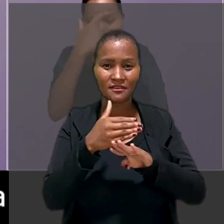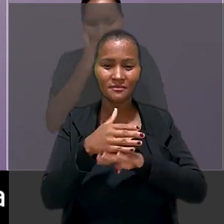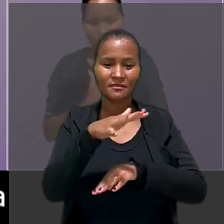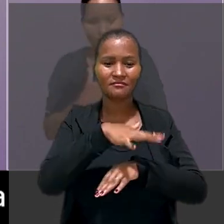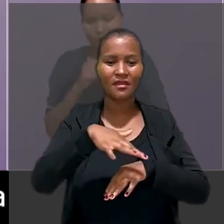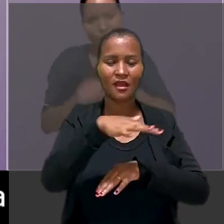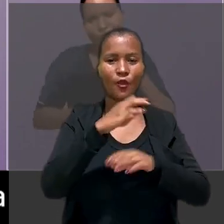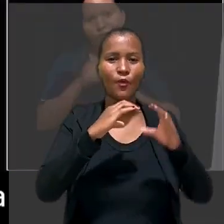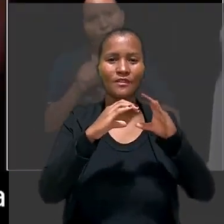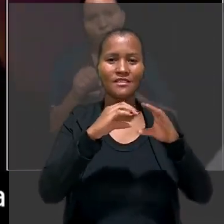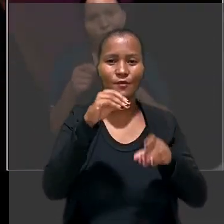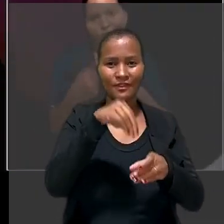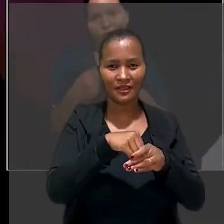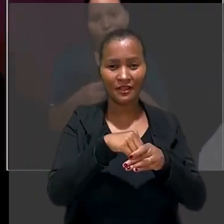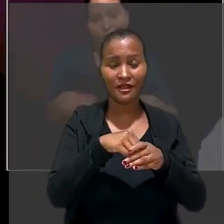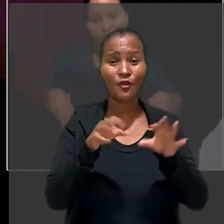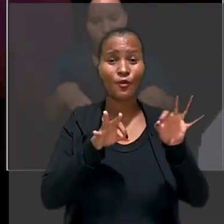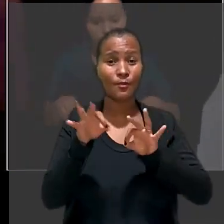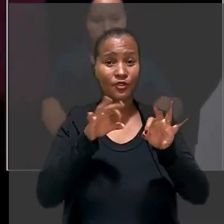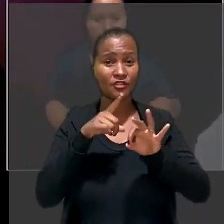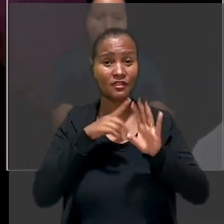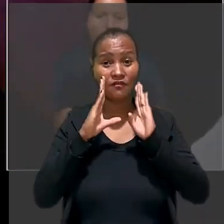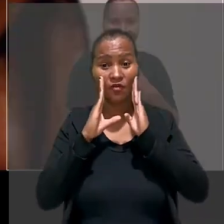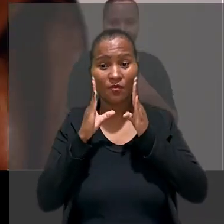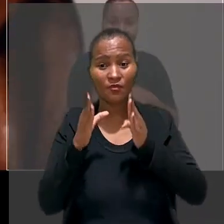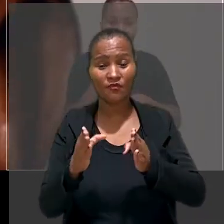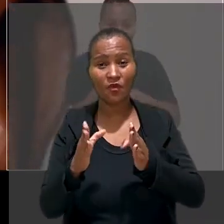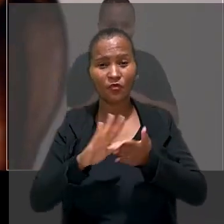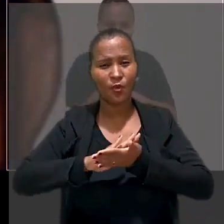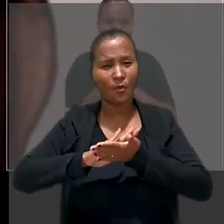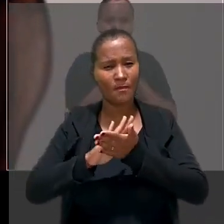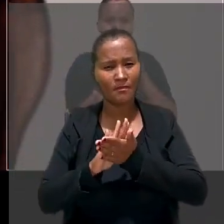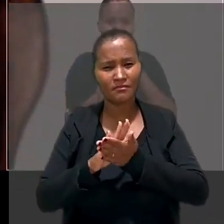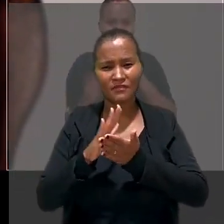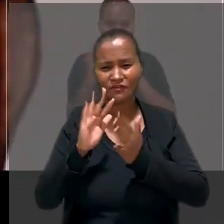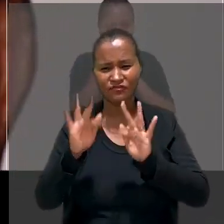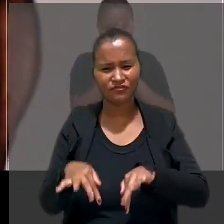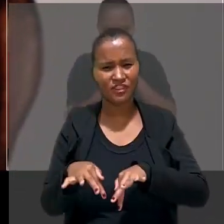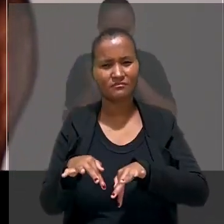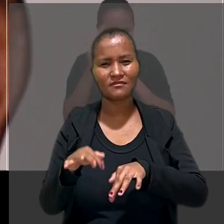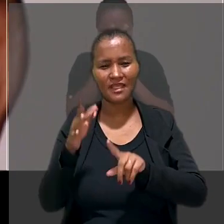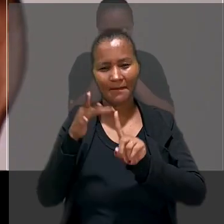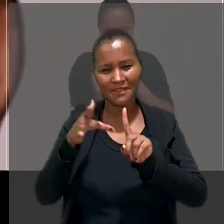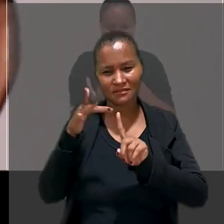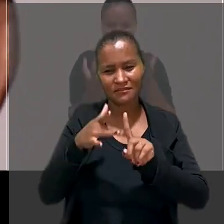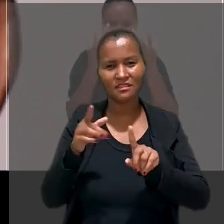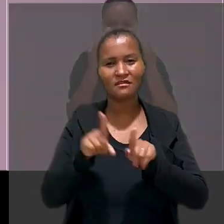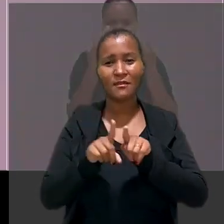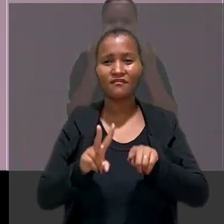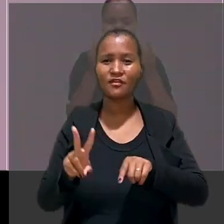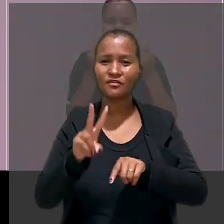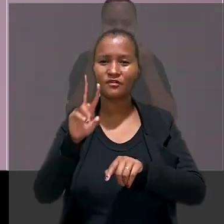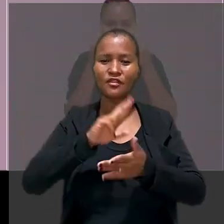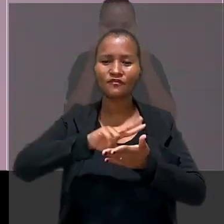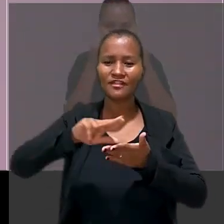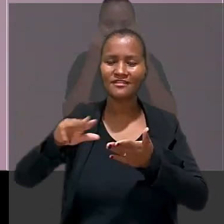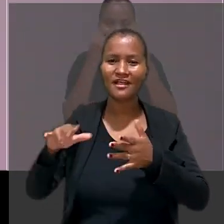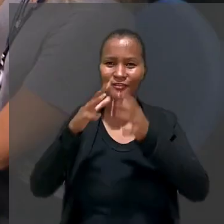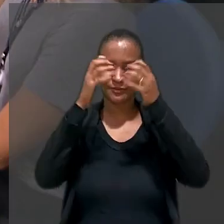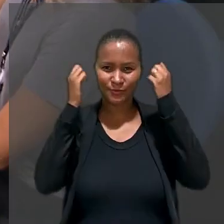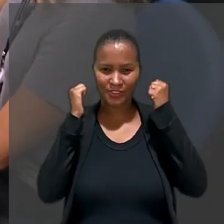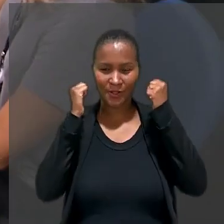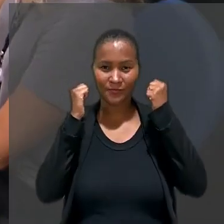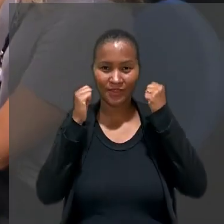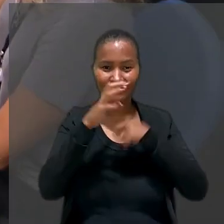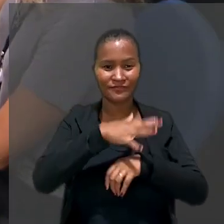categoria Comunicação Interna. O projeto teve como foco o combate ao capacitismo e a valorização da diversidade no tribunal.